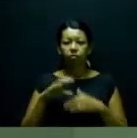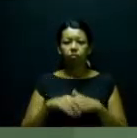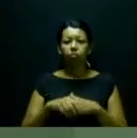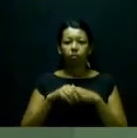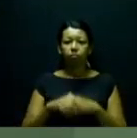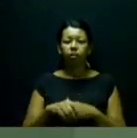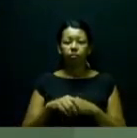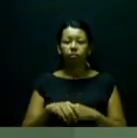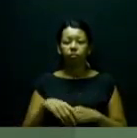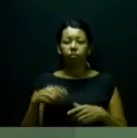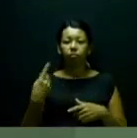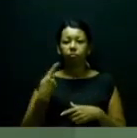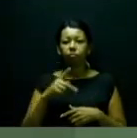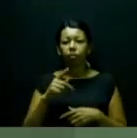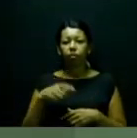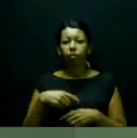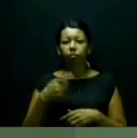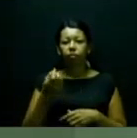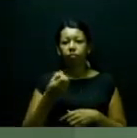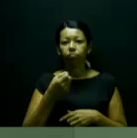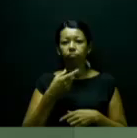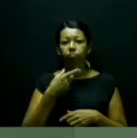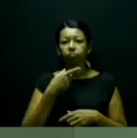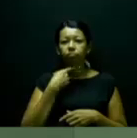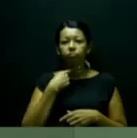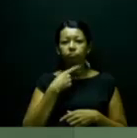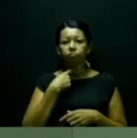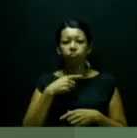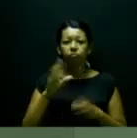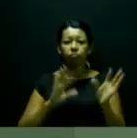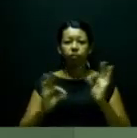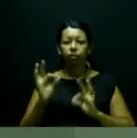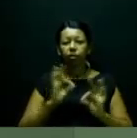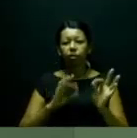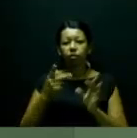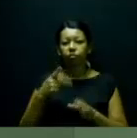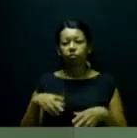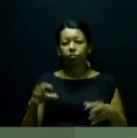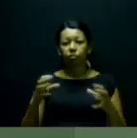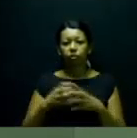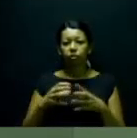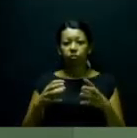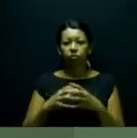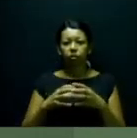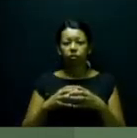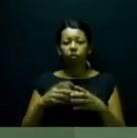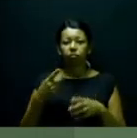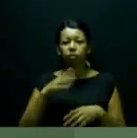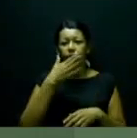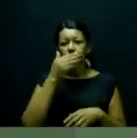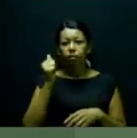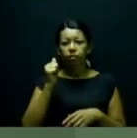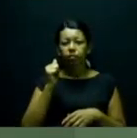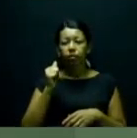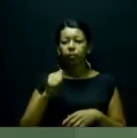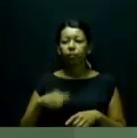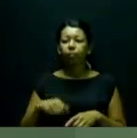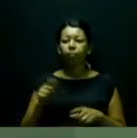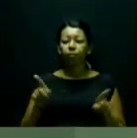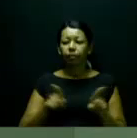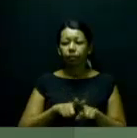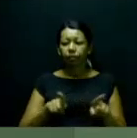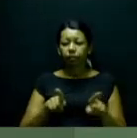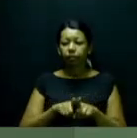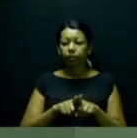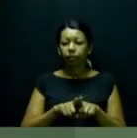cumprimentá-lo pela intenção, pelo projeto voltado em atenção à nossa comunidade para melhorar e, acima de